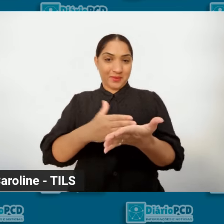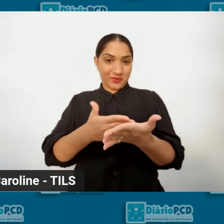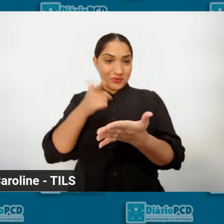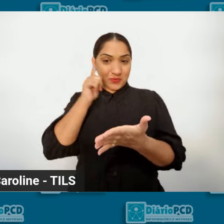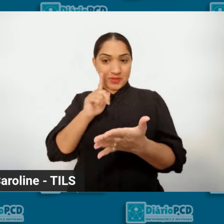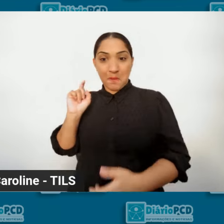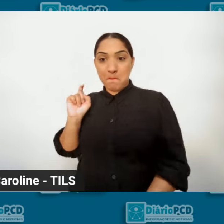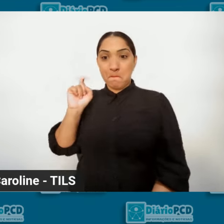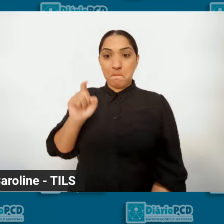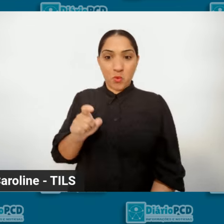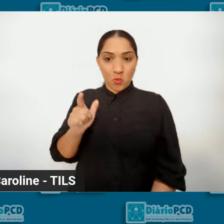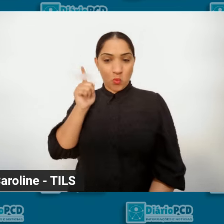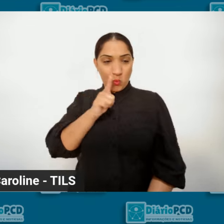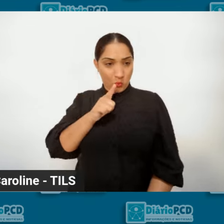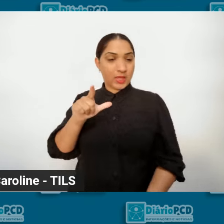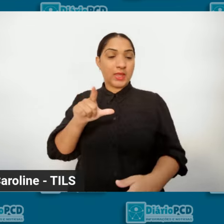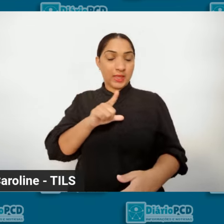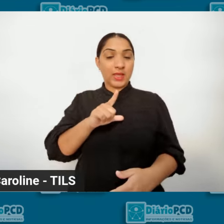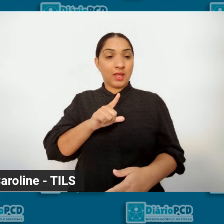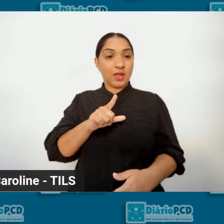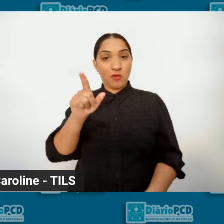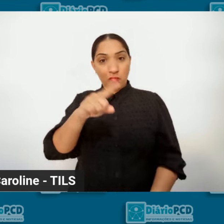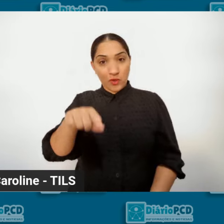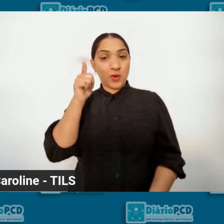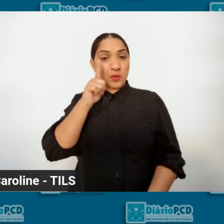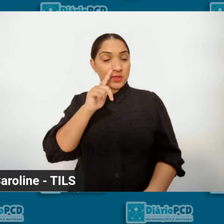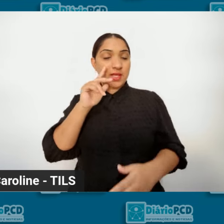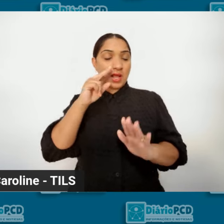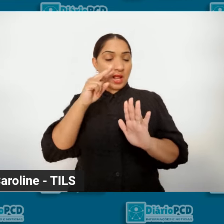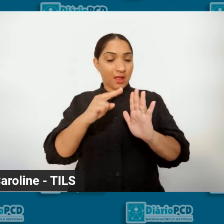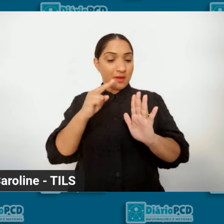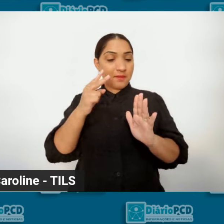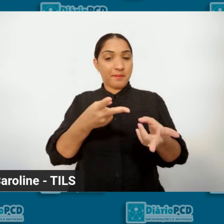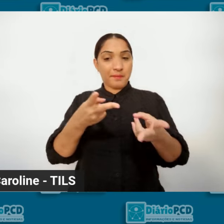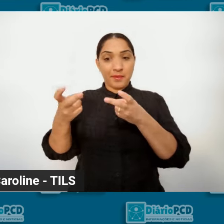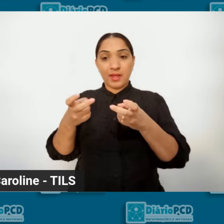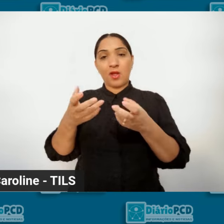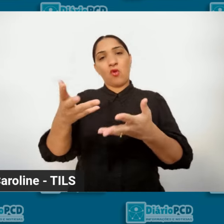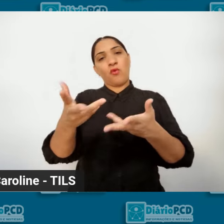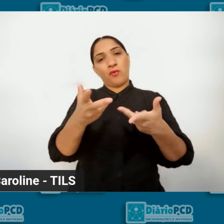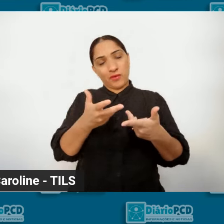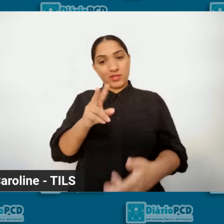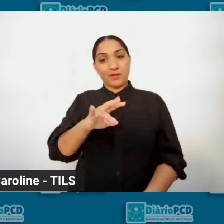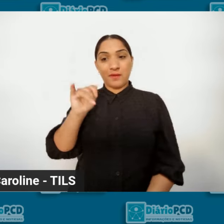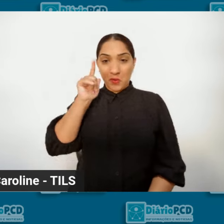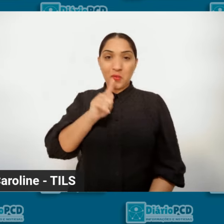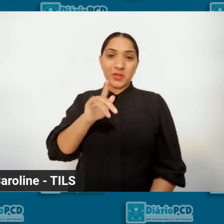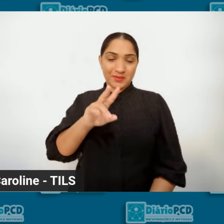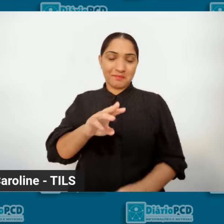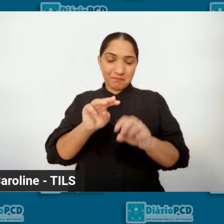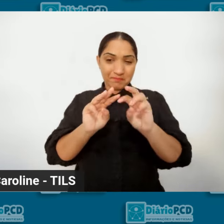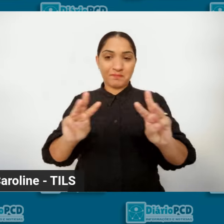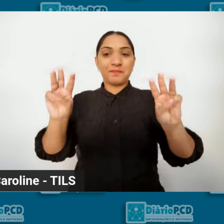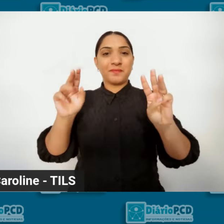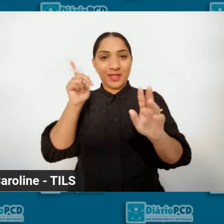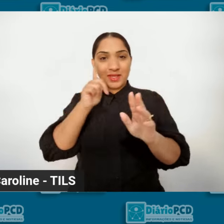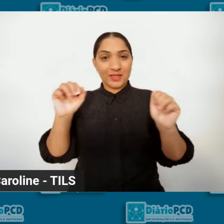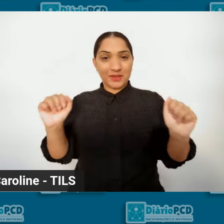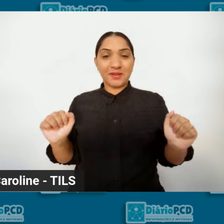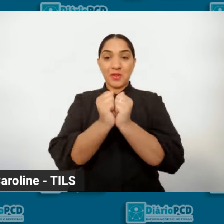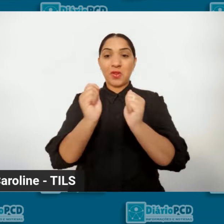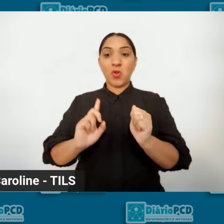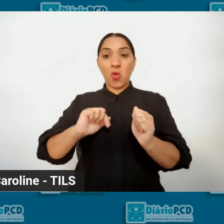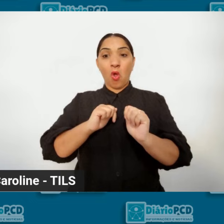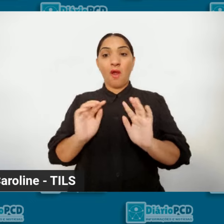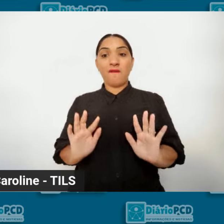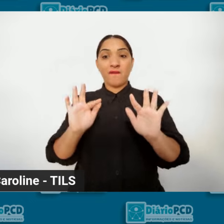nós temos com a Handtalk, esta grande parceria que nós temos, convite feito para você visitar o nosso portal. Pessoal, nós estamos finalizando